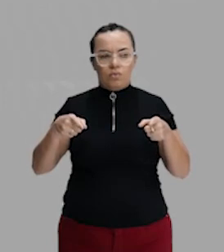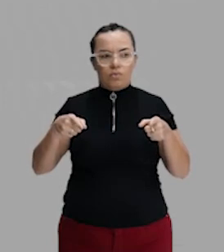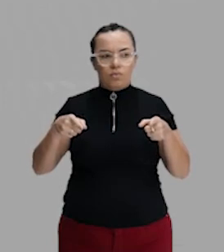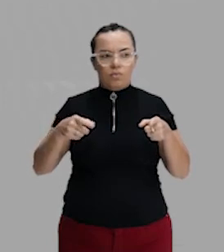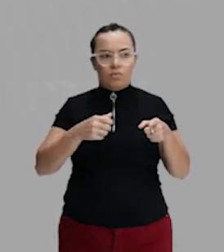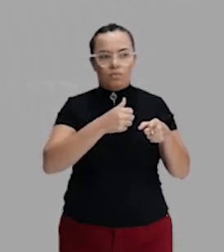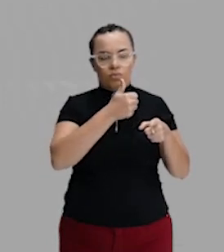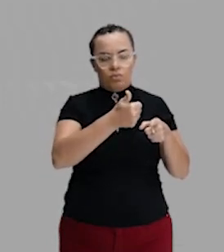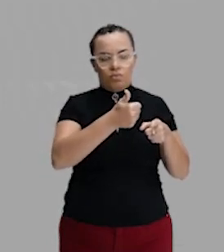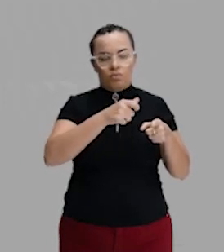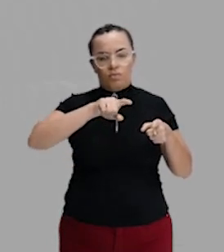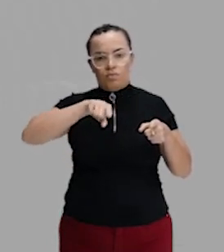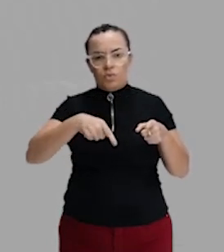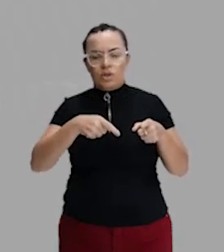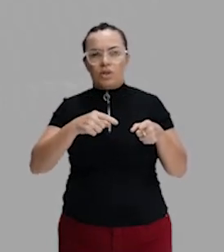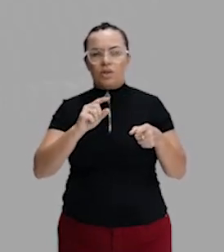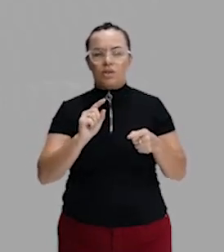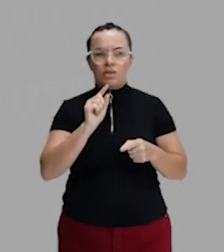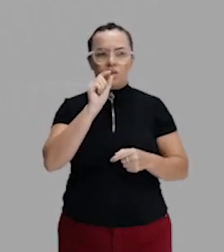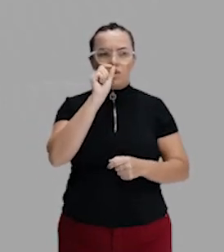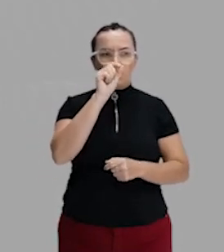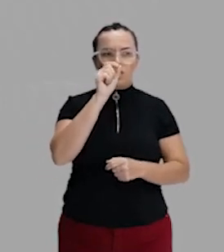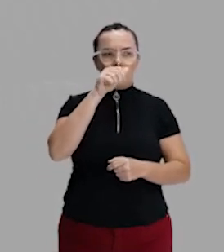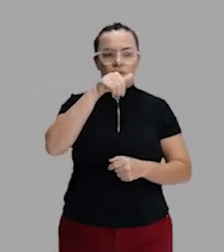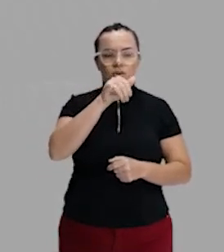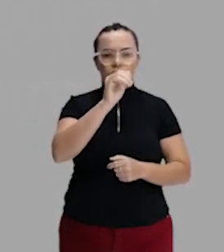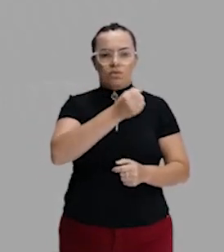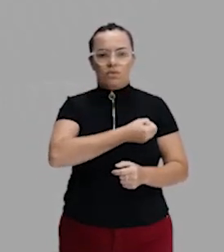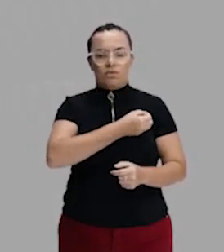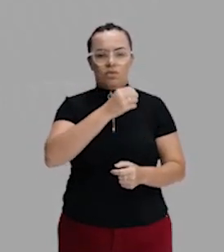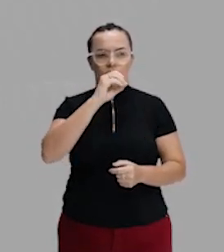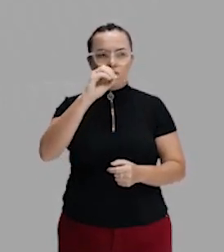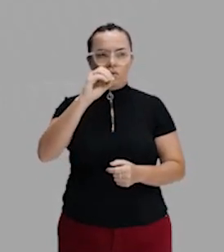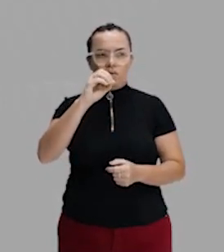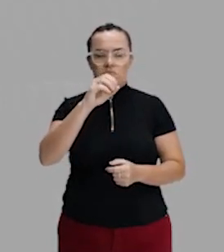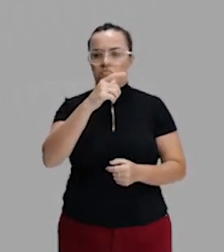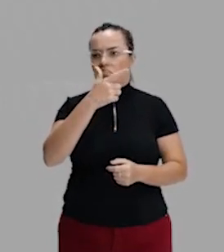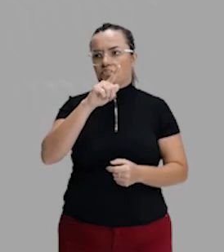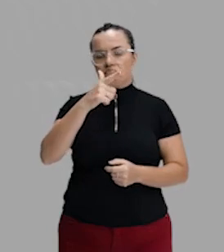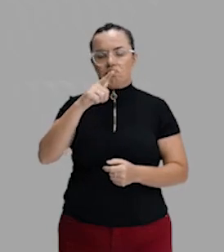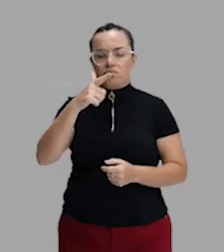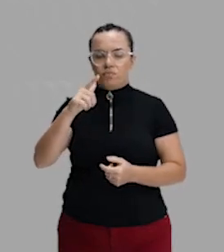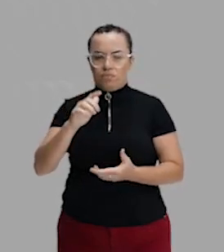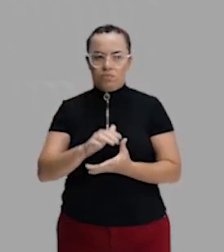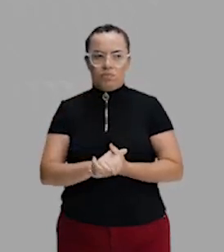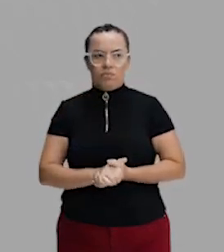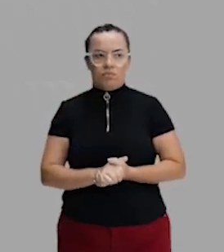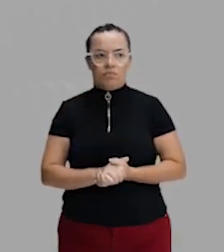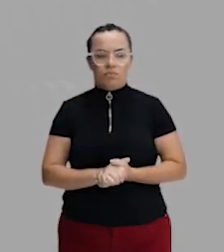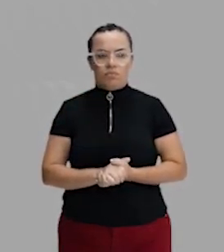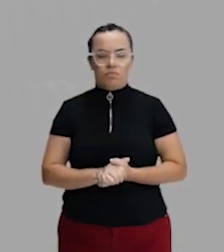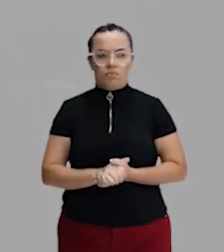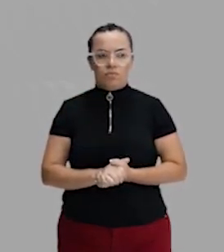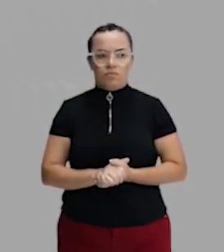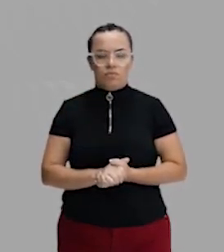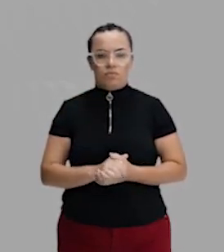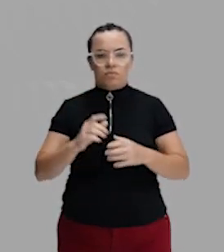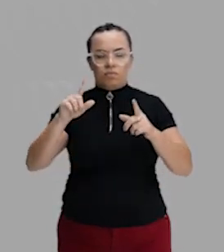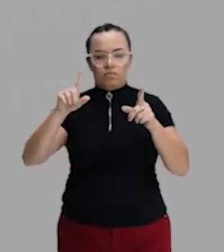E quem está no lugar do y0? Ah, pessoal, não tem aqui, ó. Então, quer dizer que é